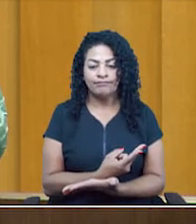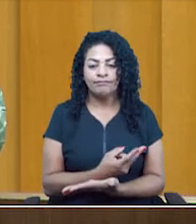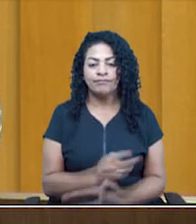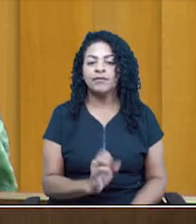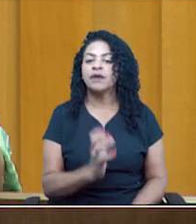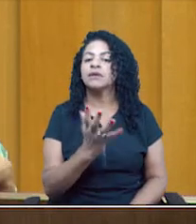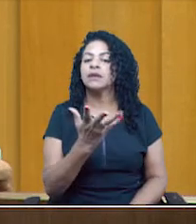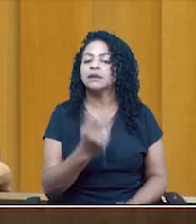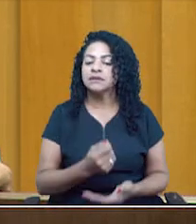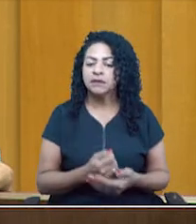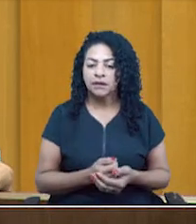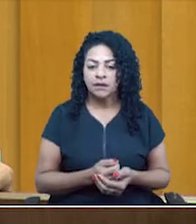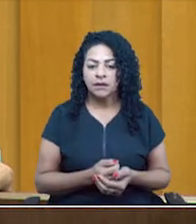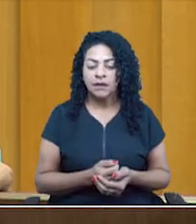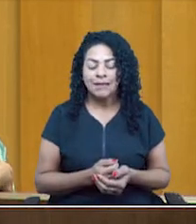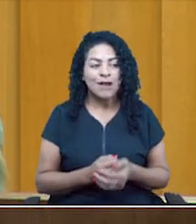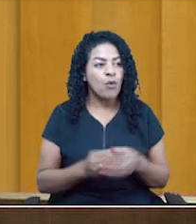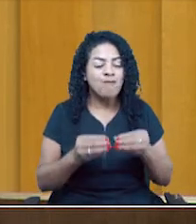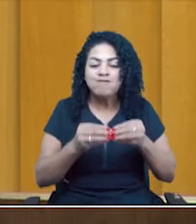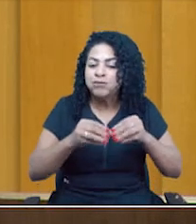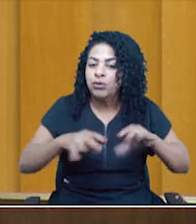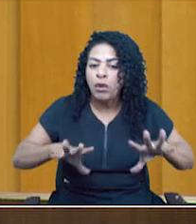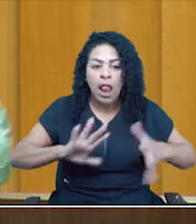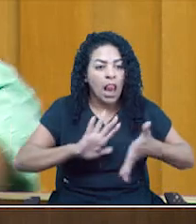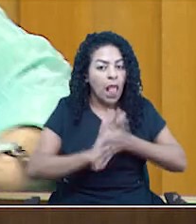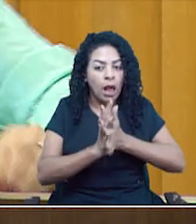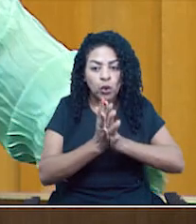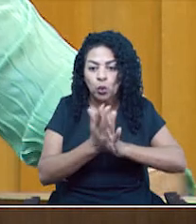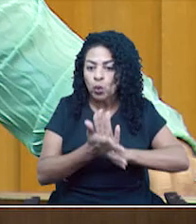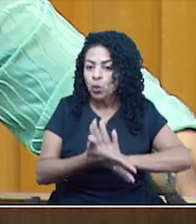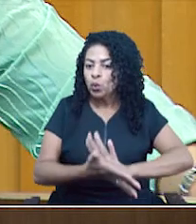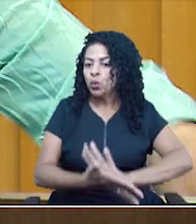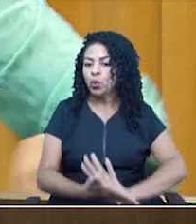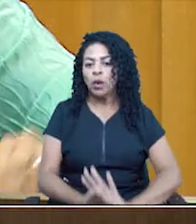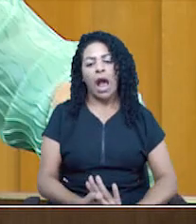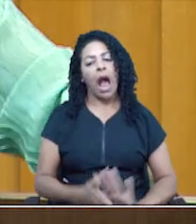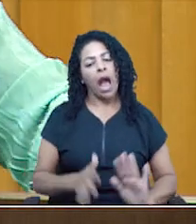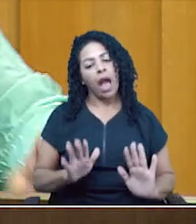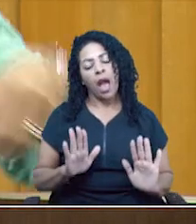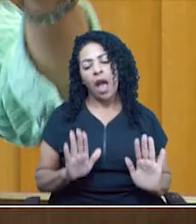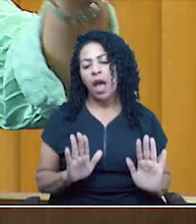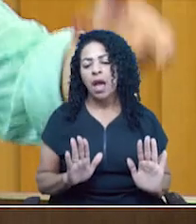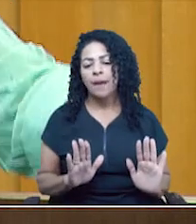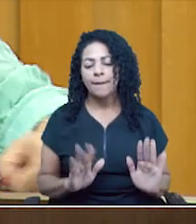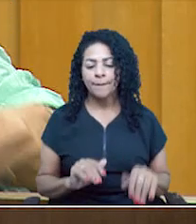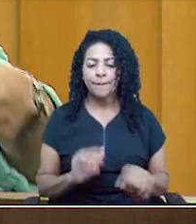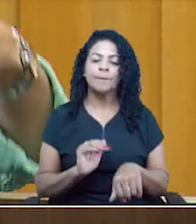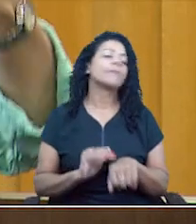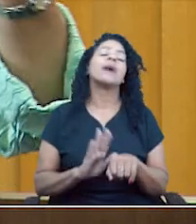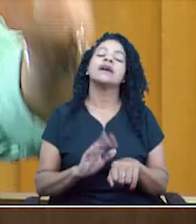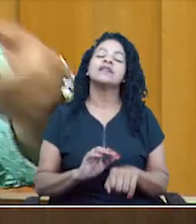uma catástrofe. Ah, mas a própria Luman já disse que o juiz não pode se manifestar, ele não pode